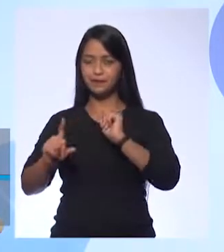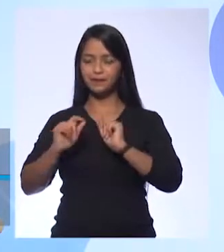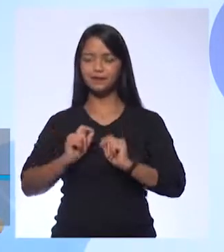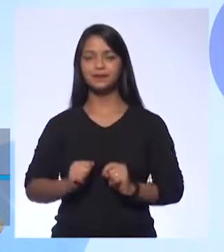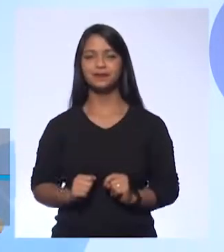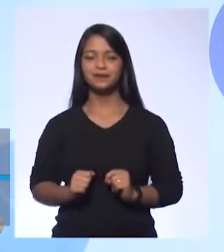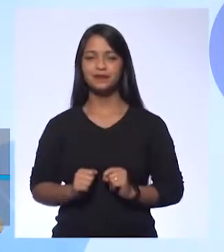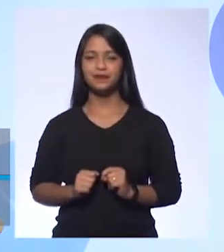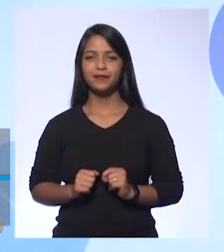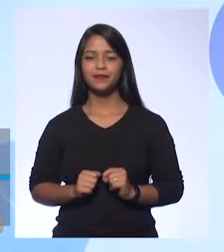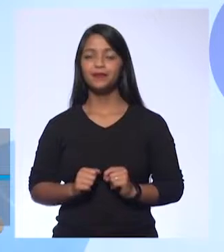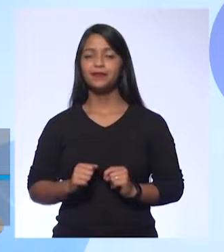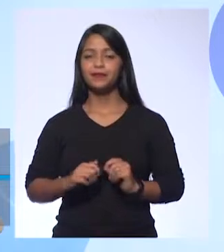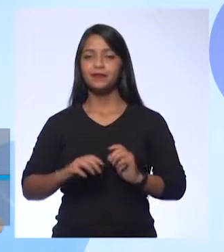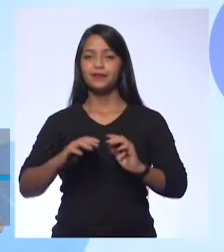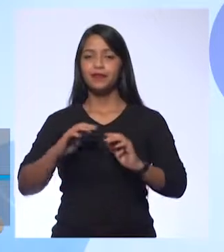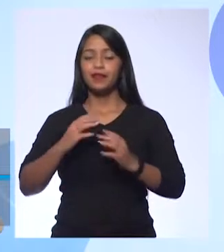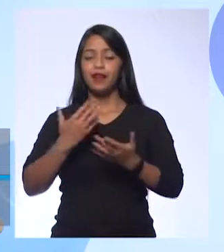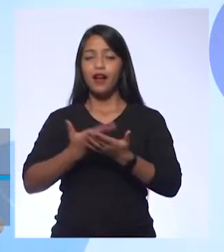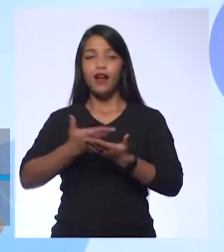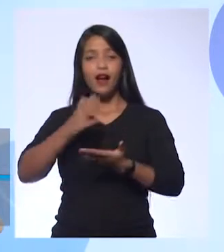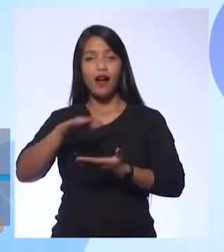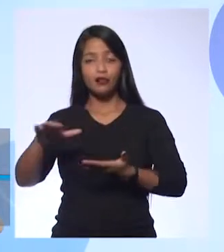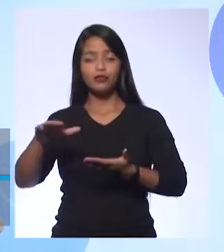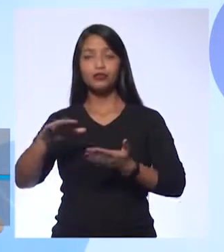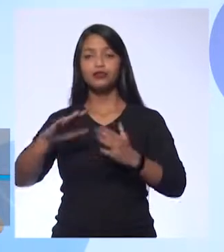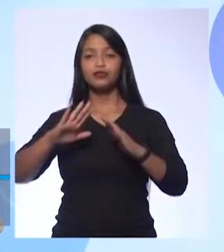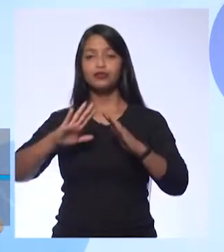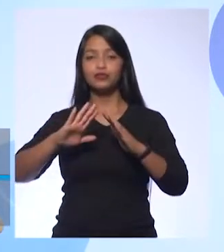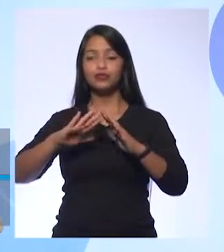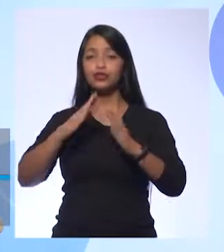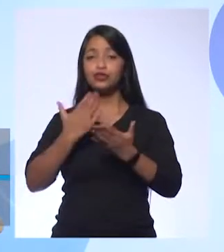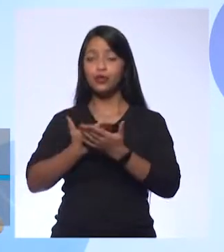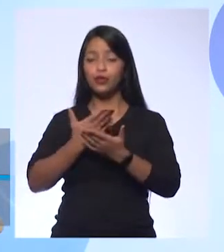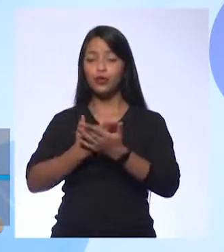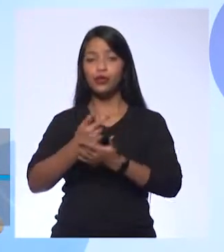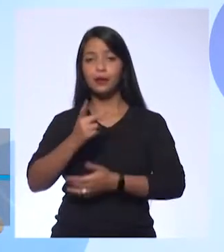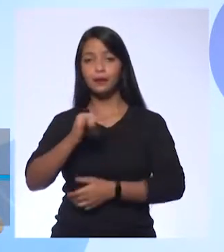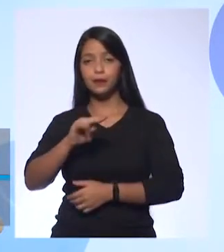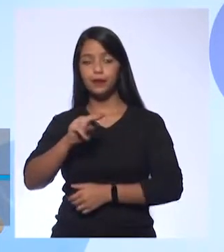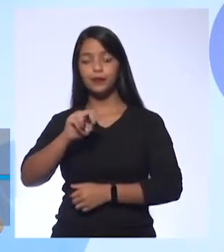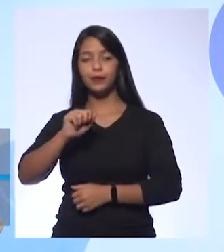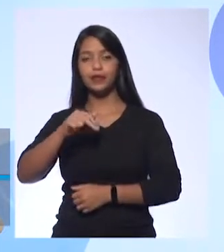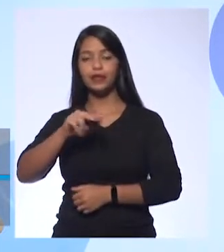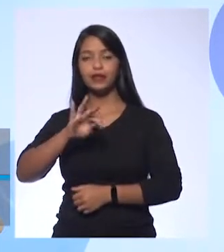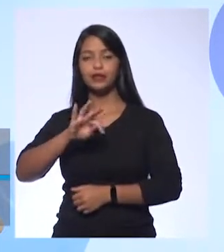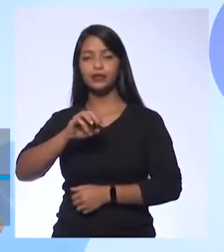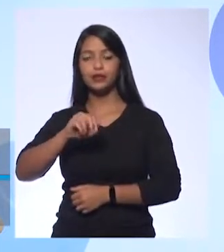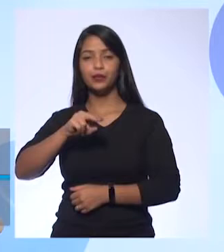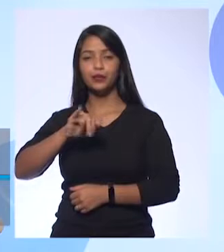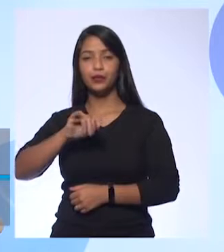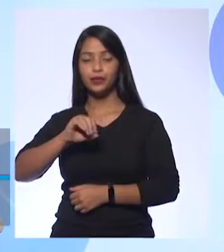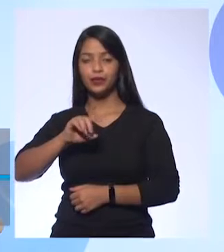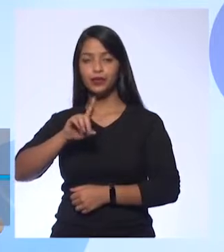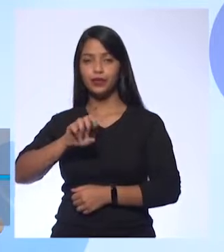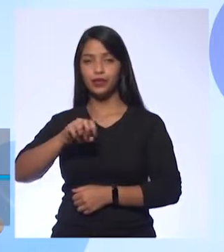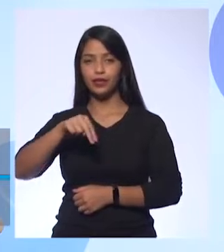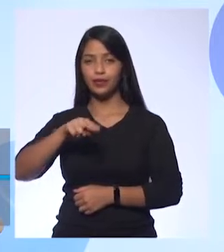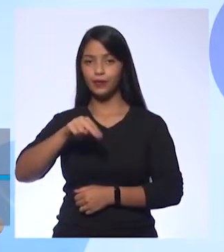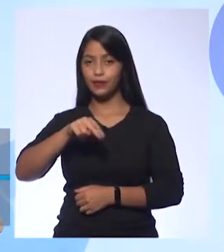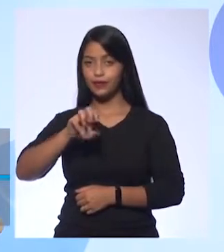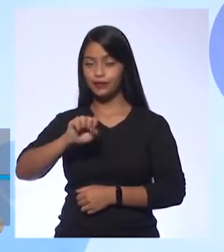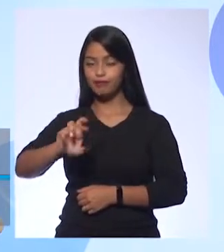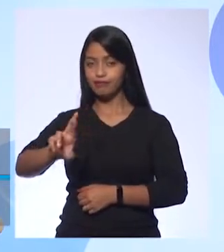Tem os alunos da escola Pio Antunes de Lourdes, circulação do sangue. Aqui